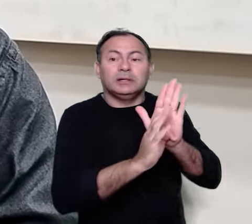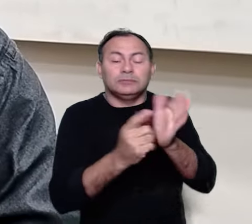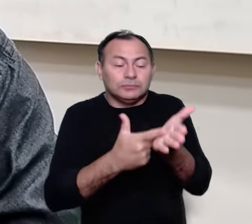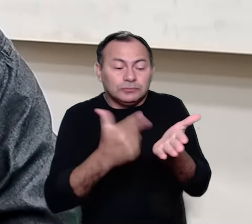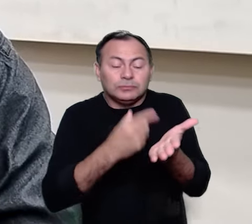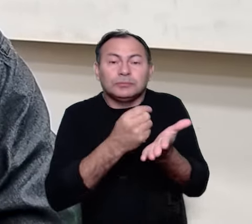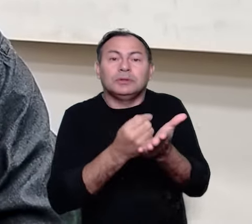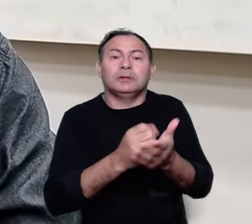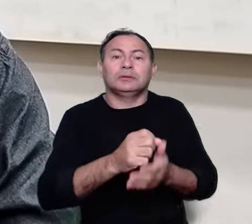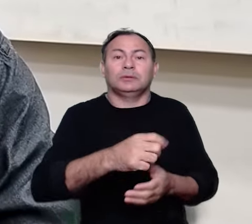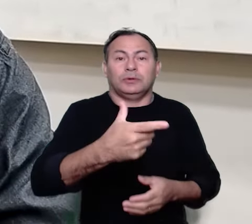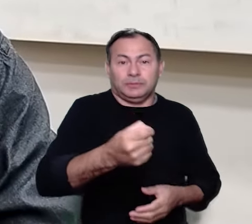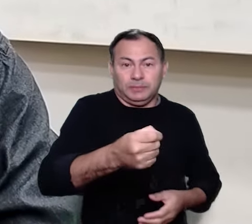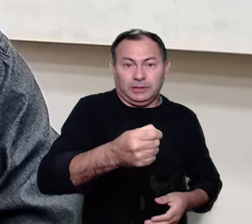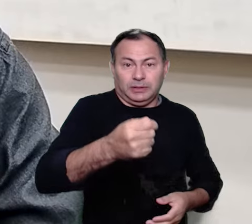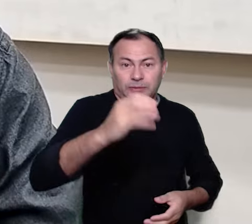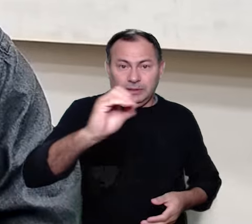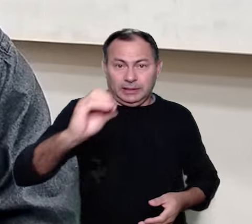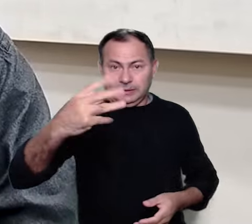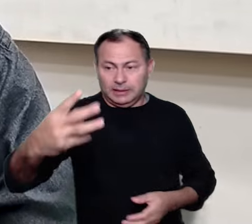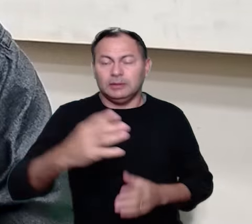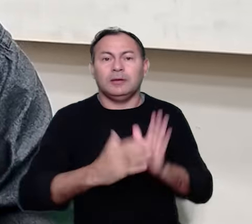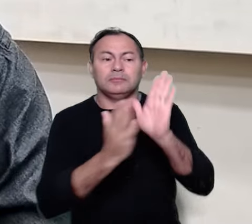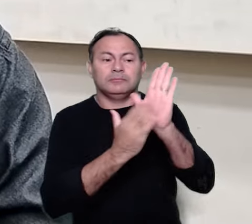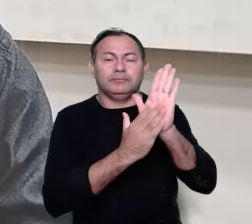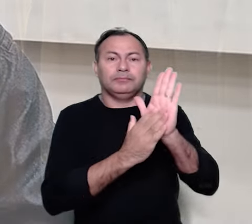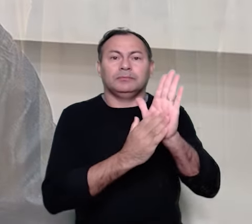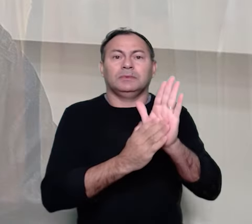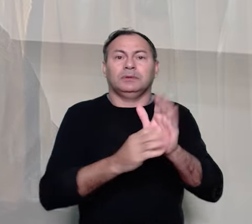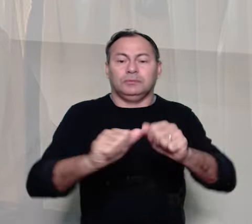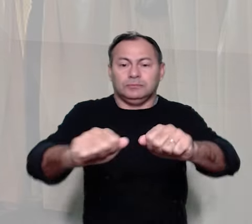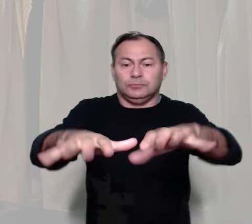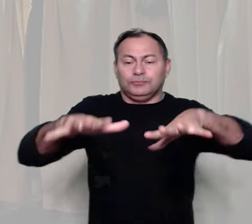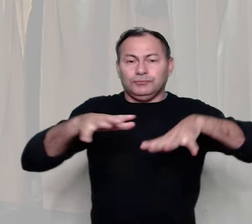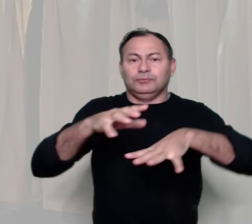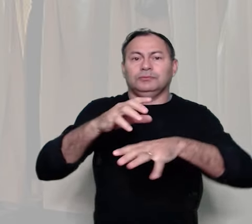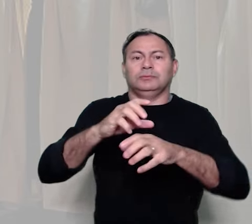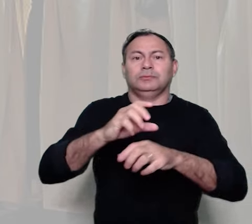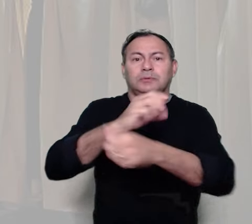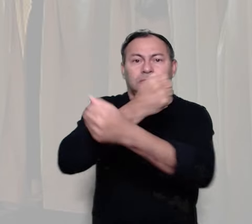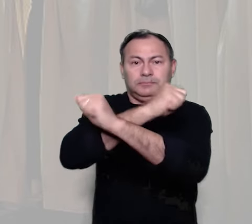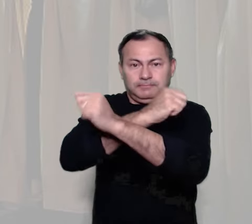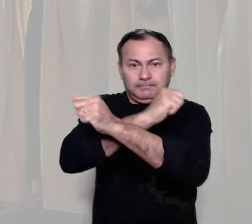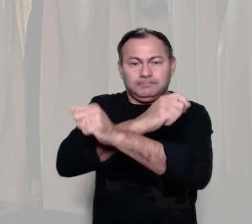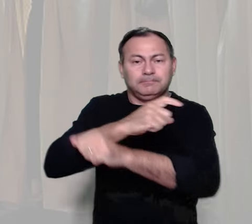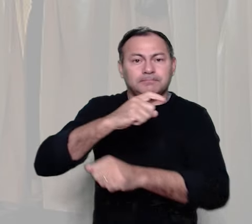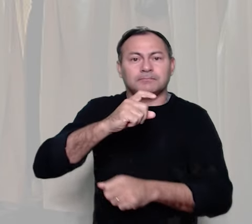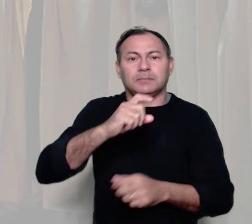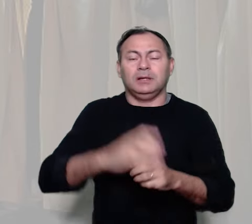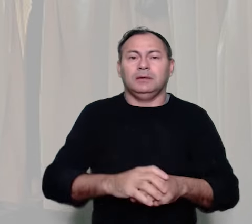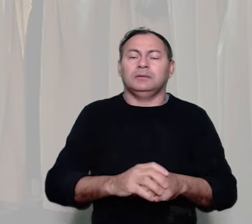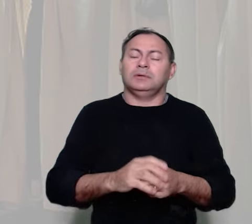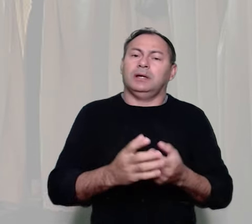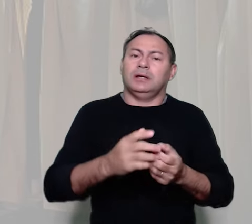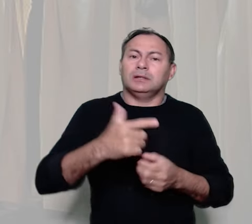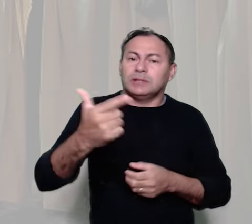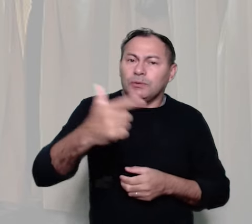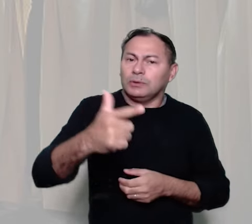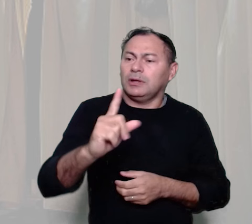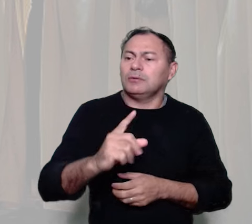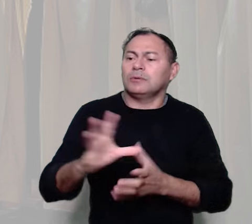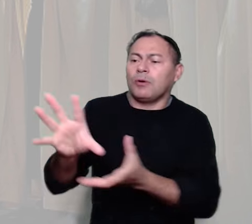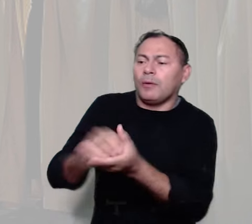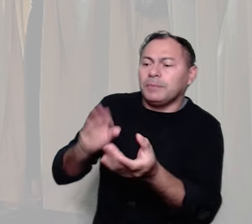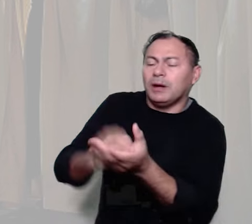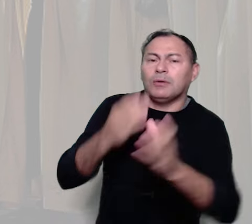seu quirógrafo de 2003 que a proposta do Conselho Vaticano II não é copiar o canto